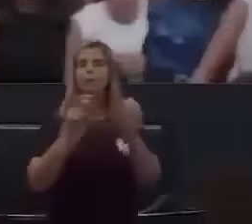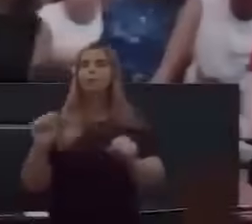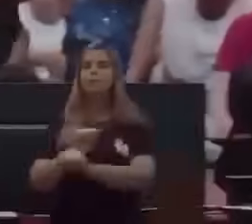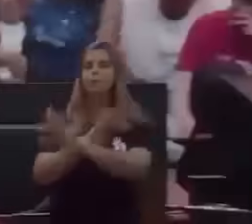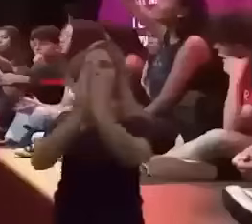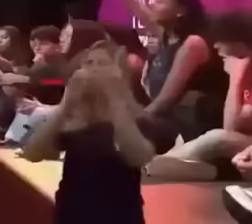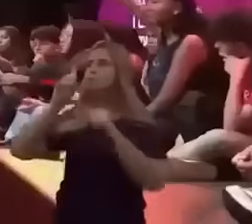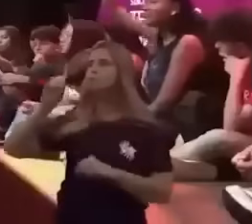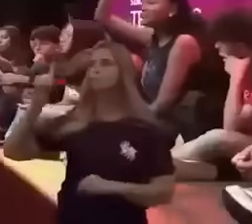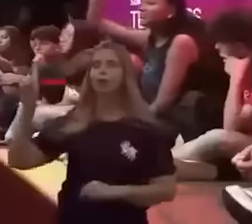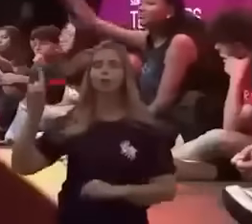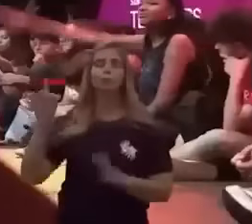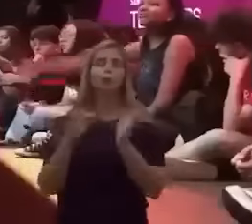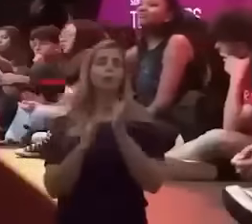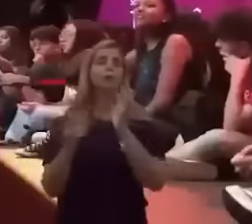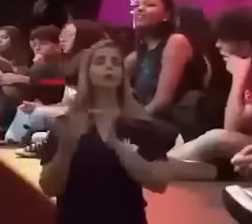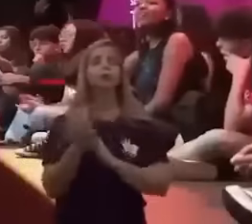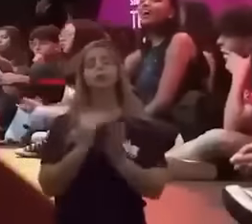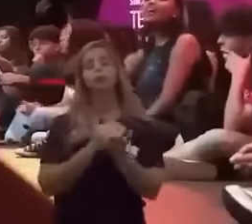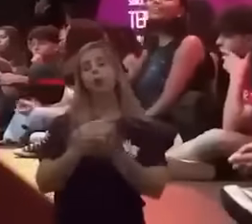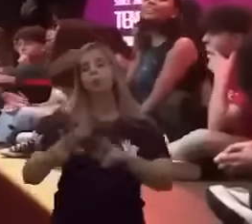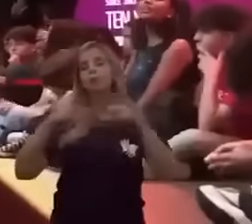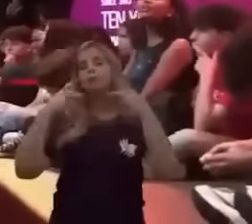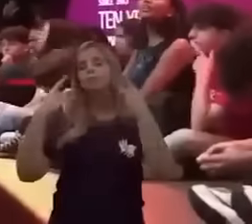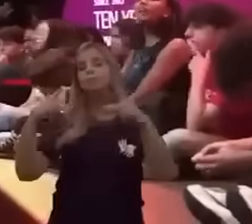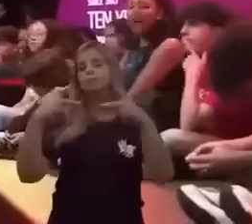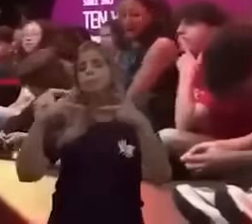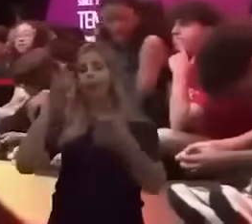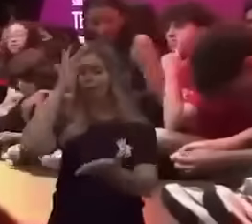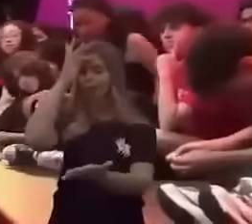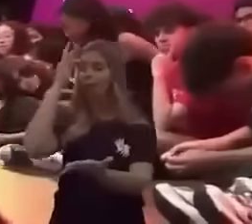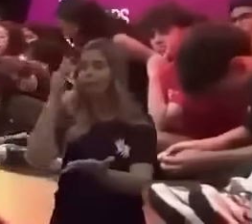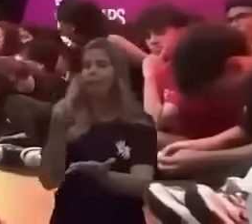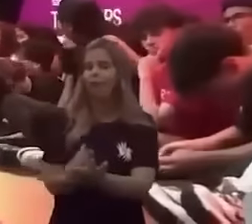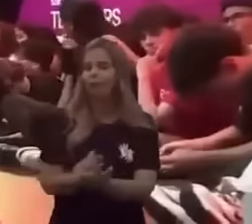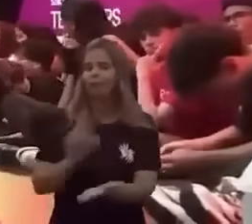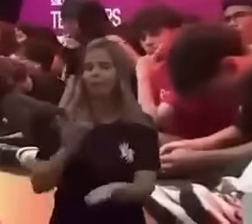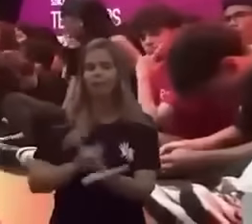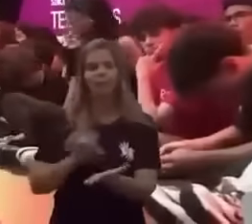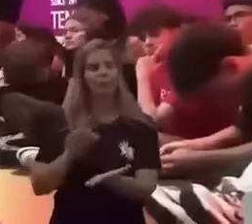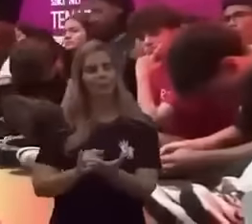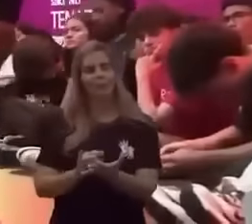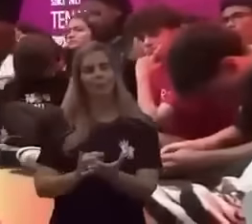as maiores verdades da fé cristã: Pai, perdoa-lhes,